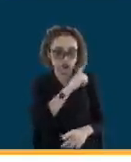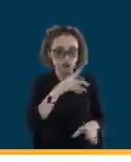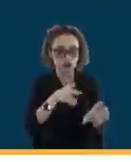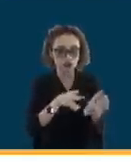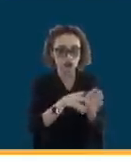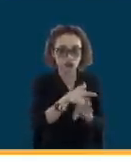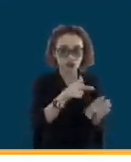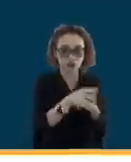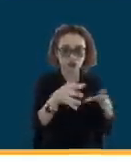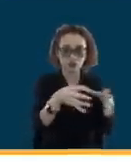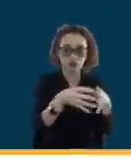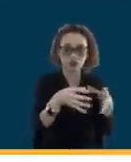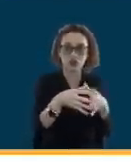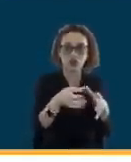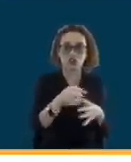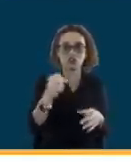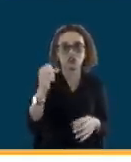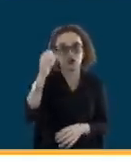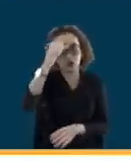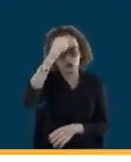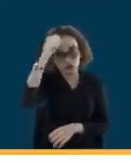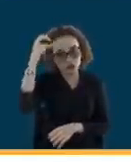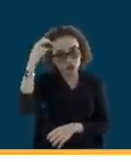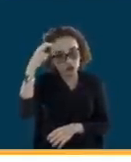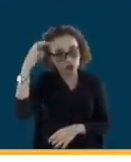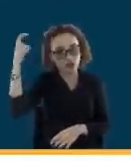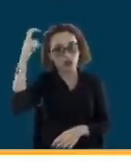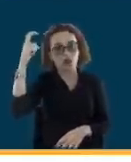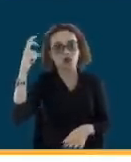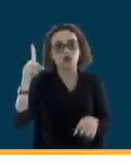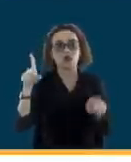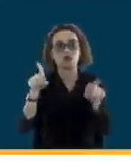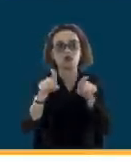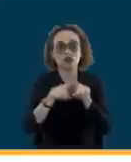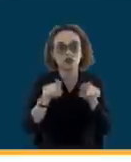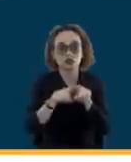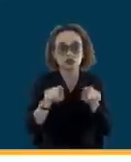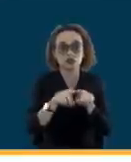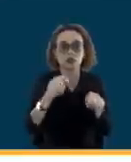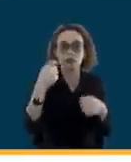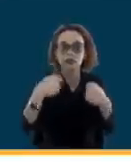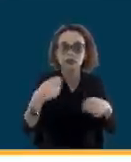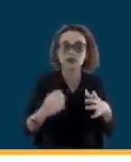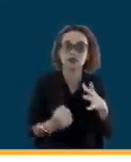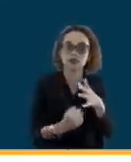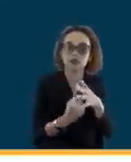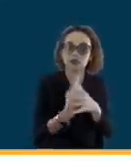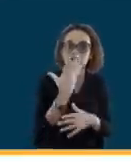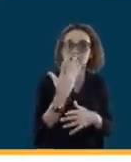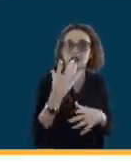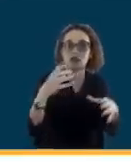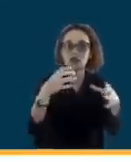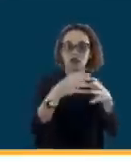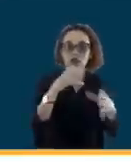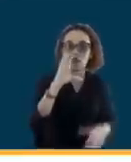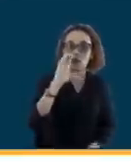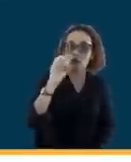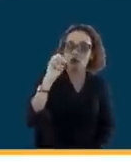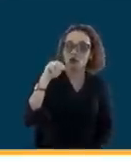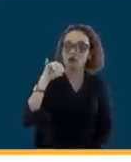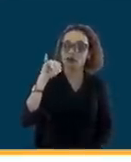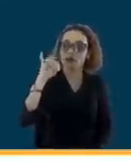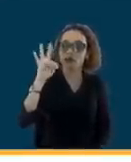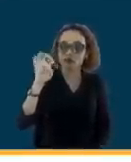há os conselhos dos comitês, e onde não há os comitês precisam ser criados, mas precisa que os